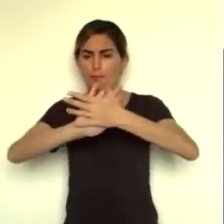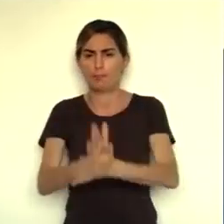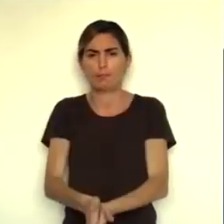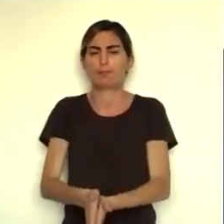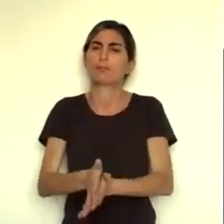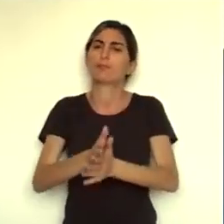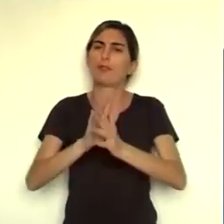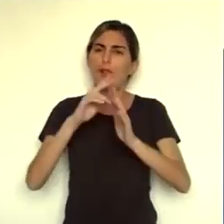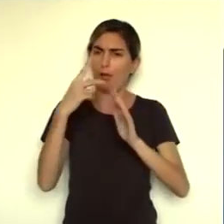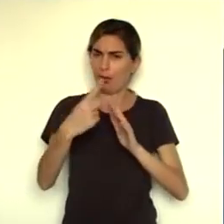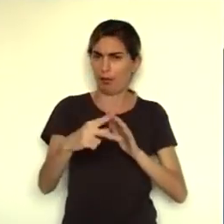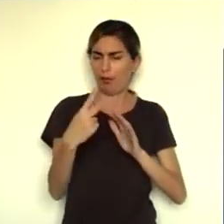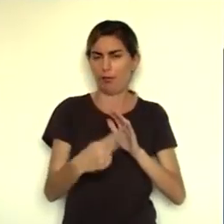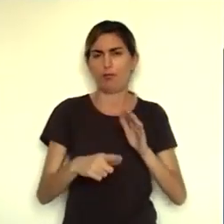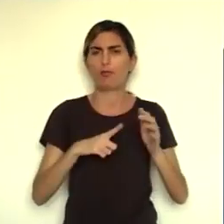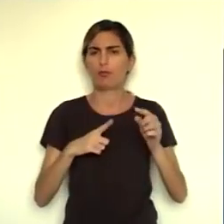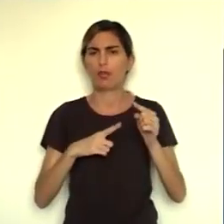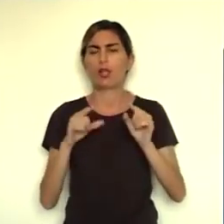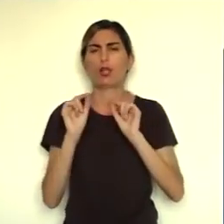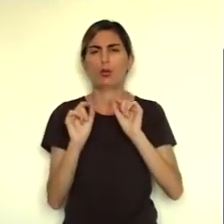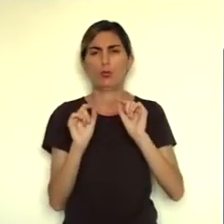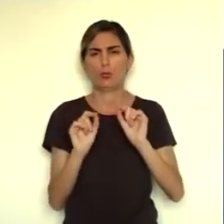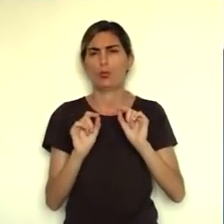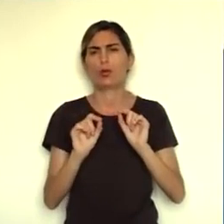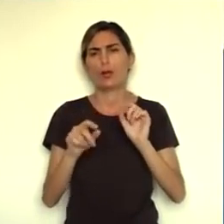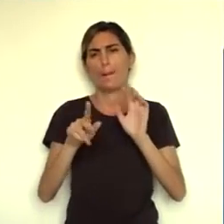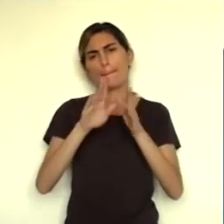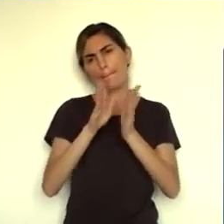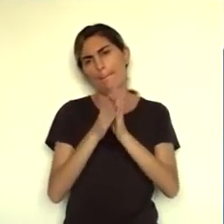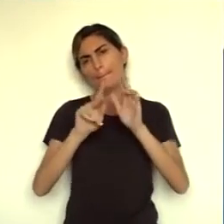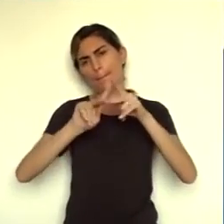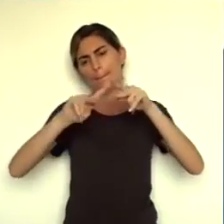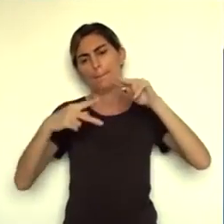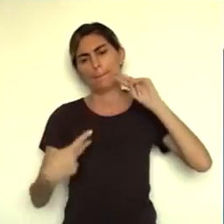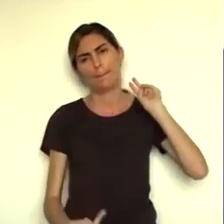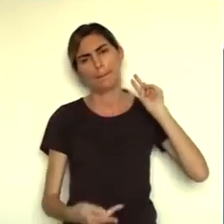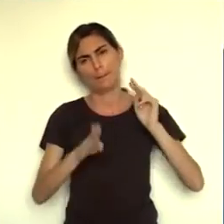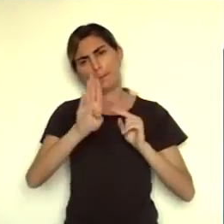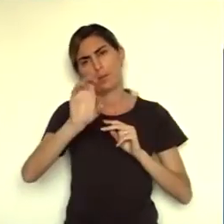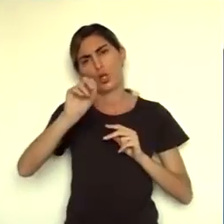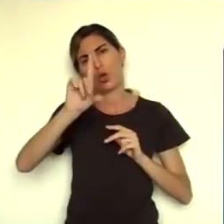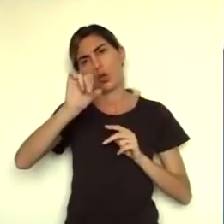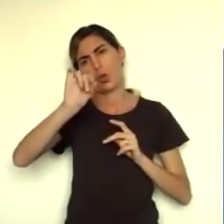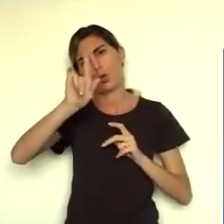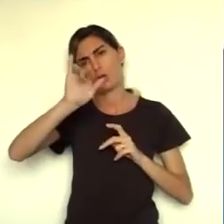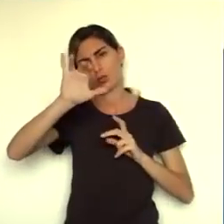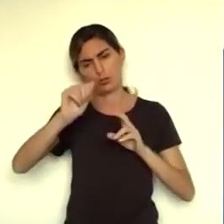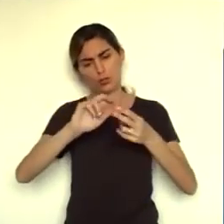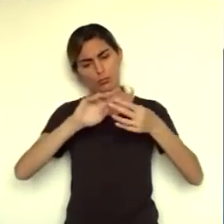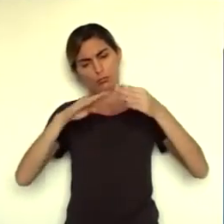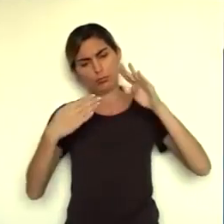preconceito, à discriminação, eles estão ligados à questão biológica. Então,